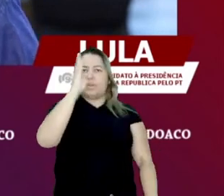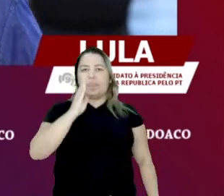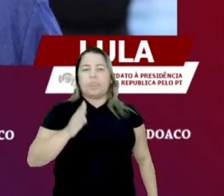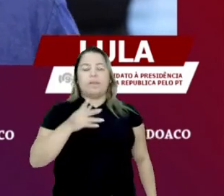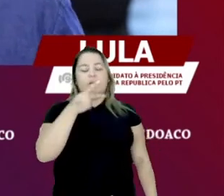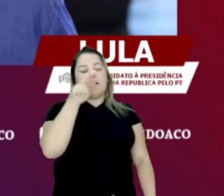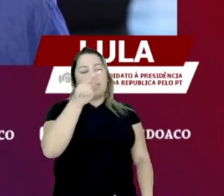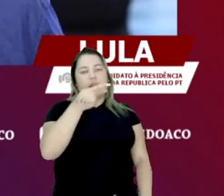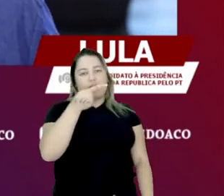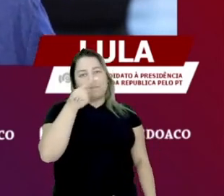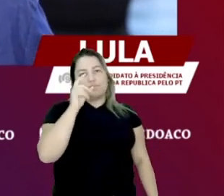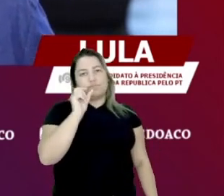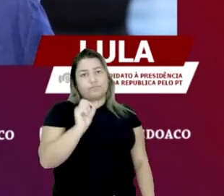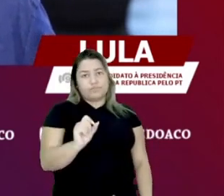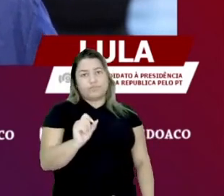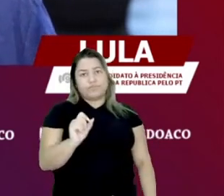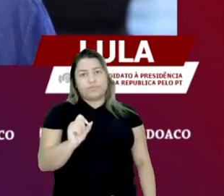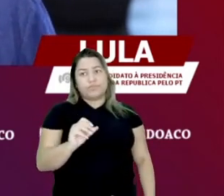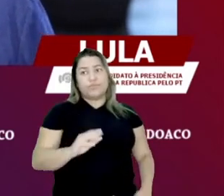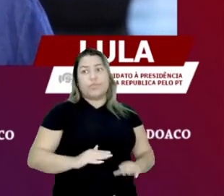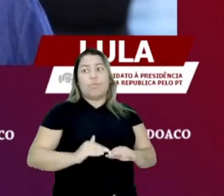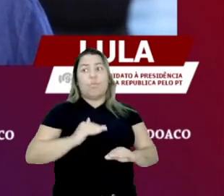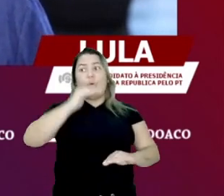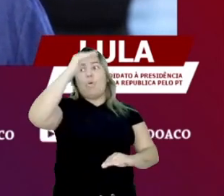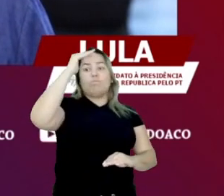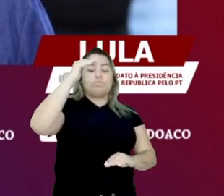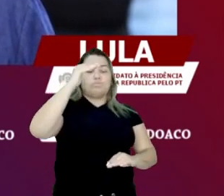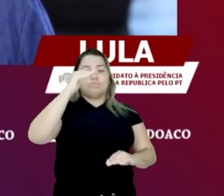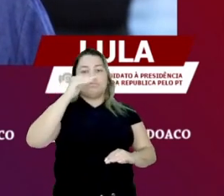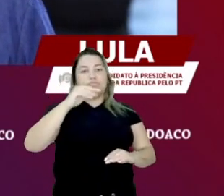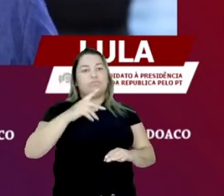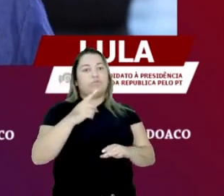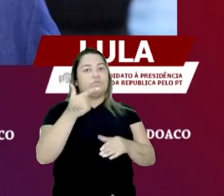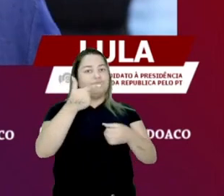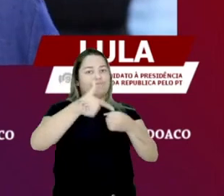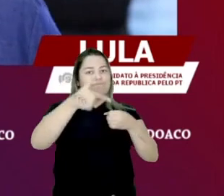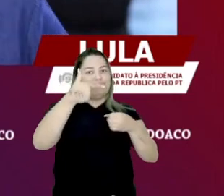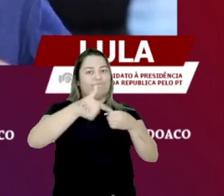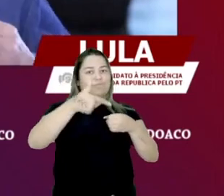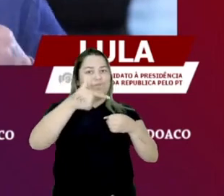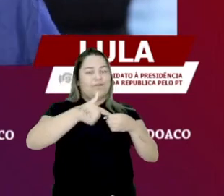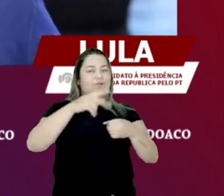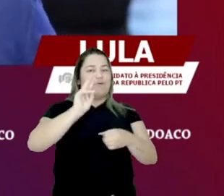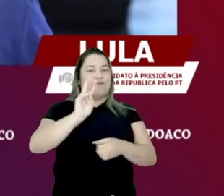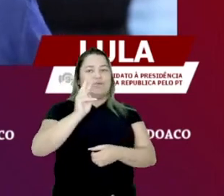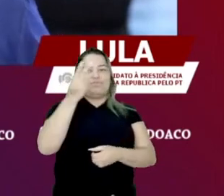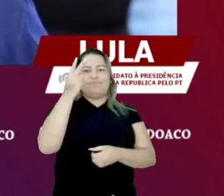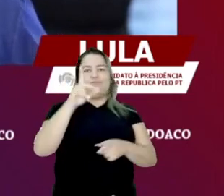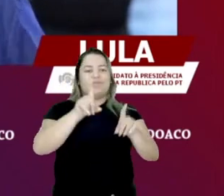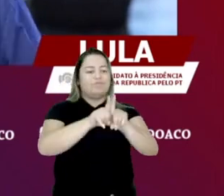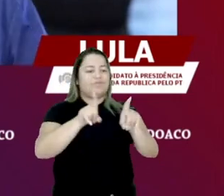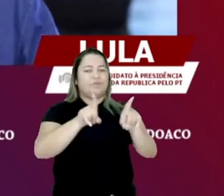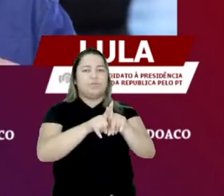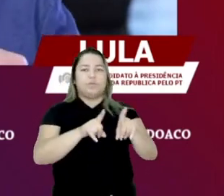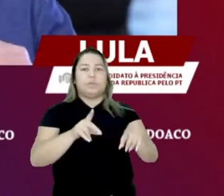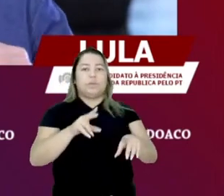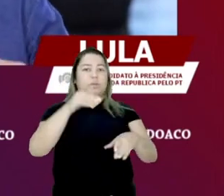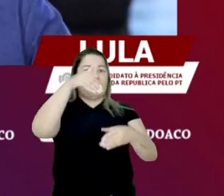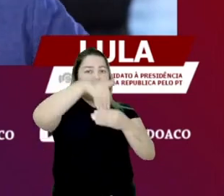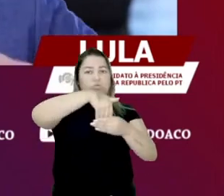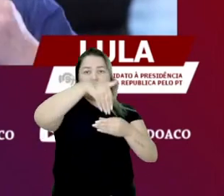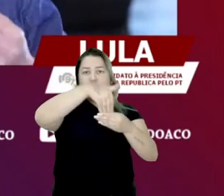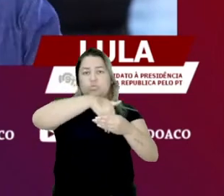Congresso, foi uma canetada do Pedro Parente. Foi uma canetada do presidente da Petrobras. Portanto, se